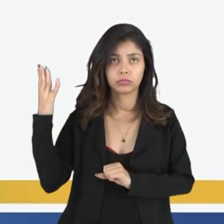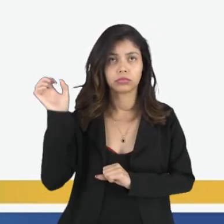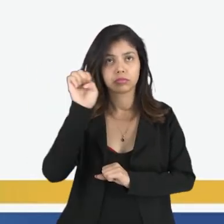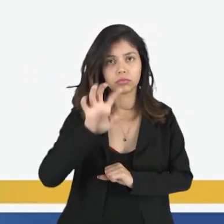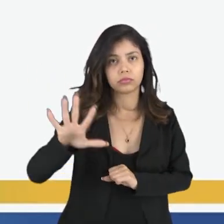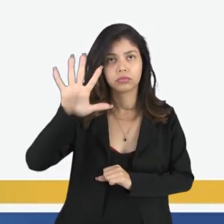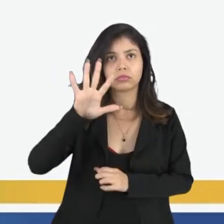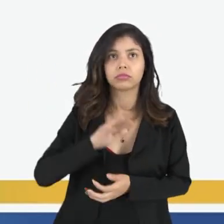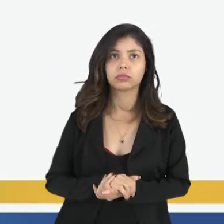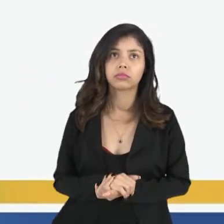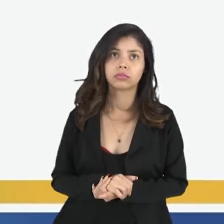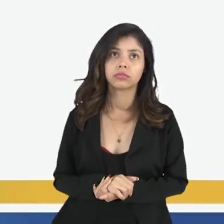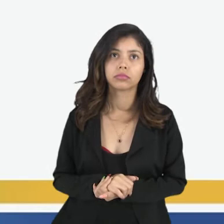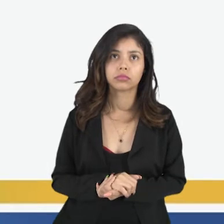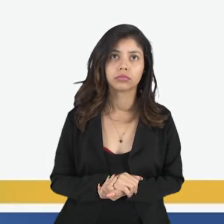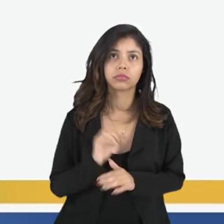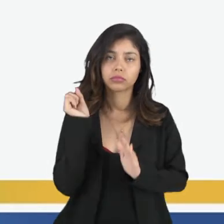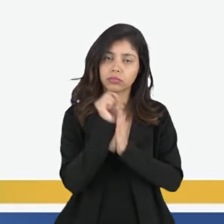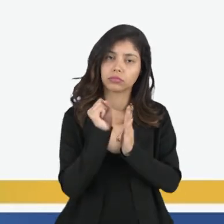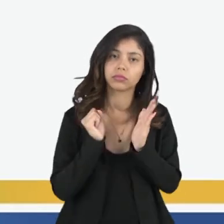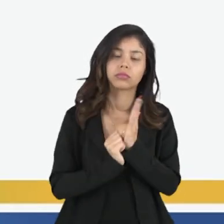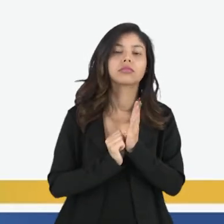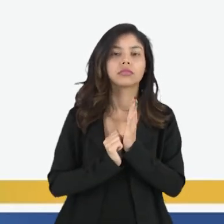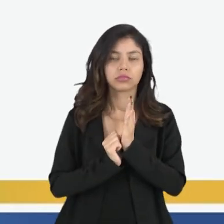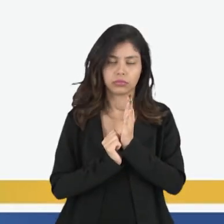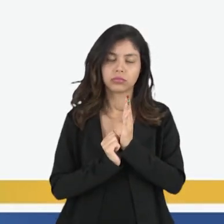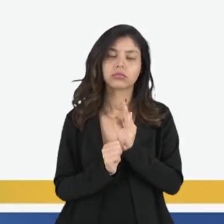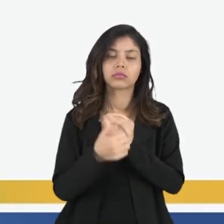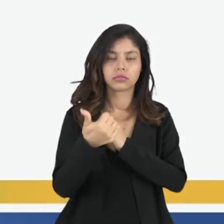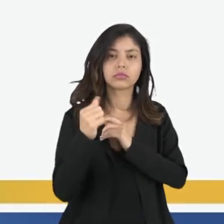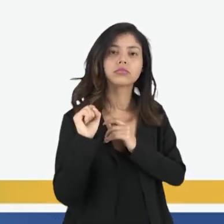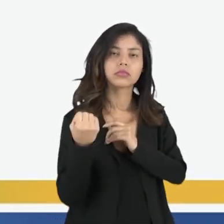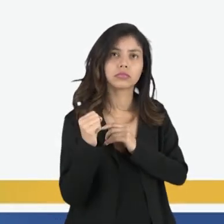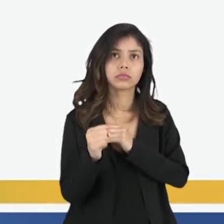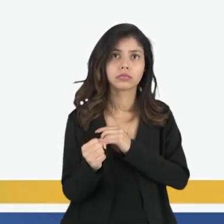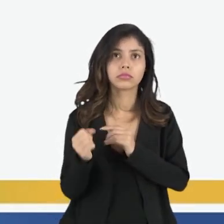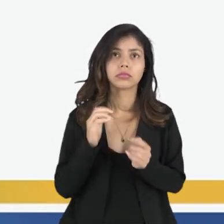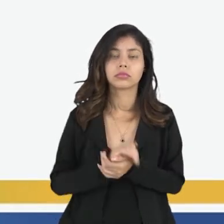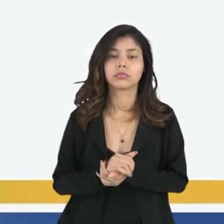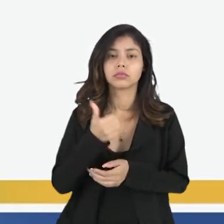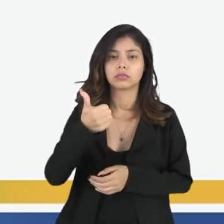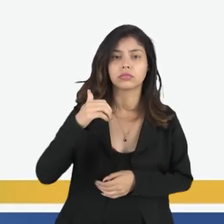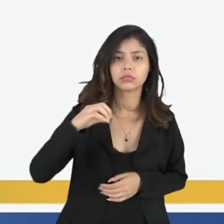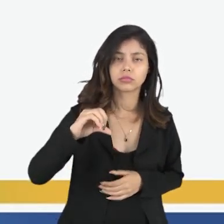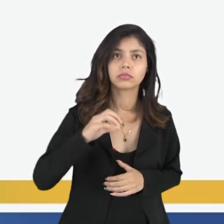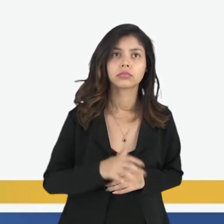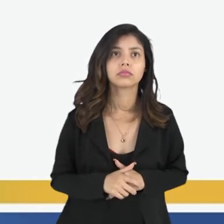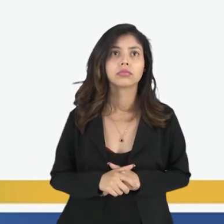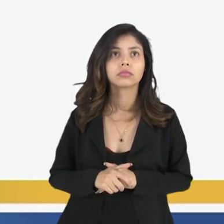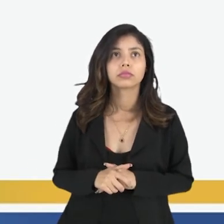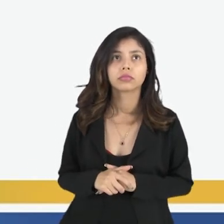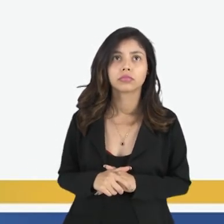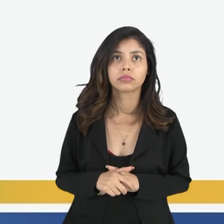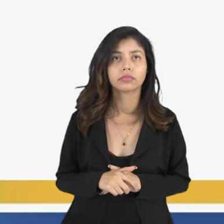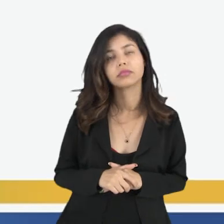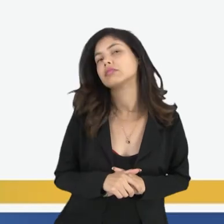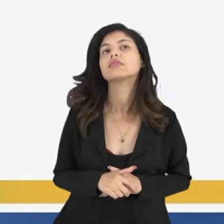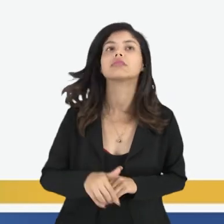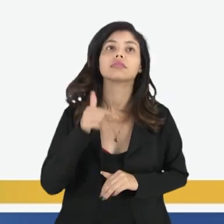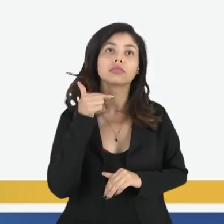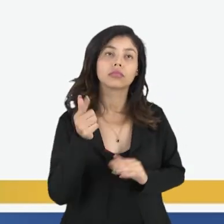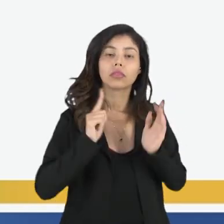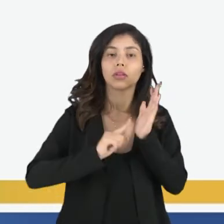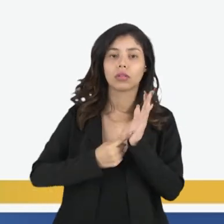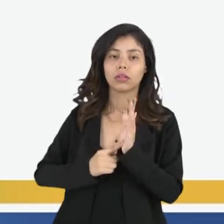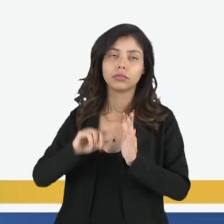de mudanças que ocorreram na Europa no século XVIII e XIX. No